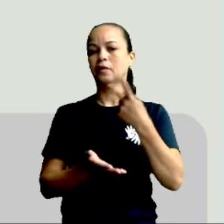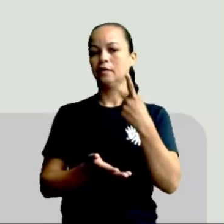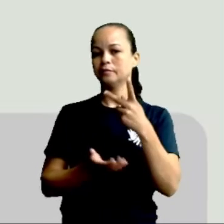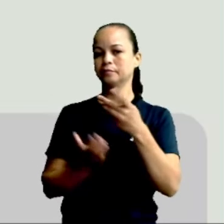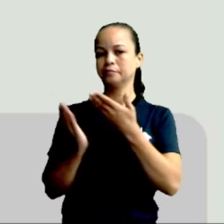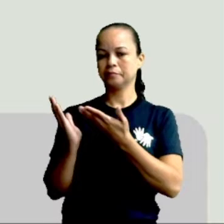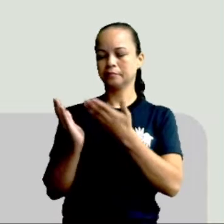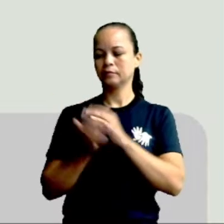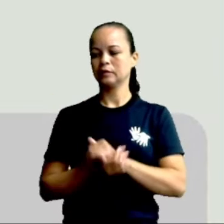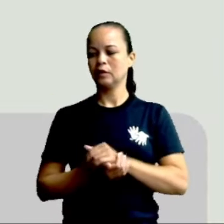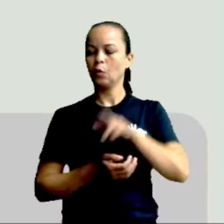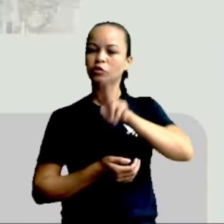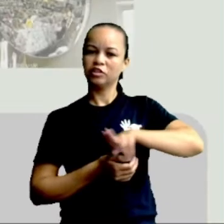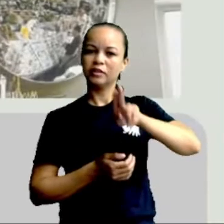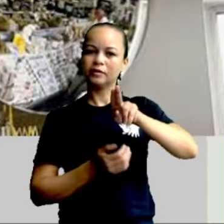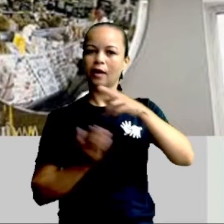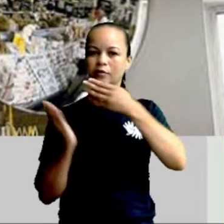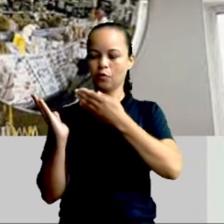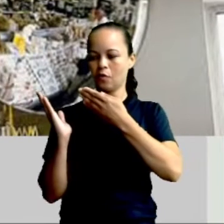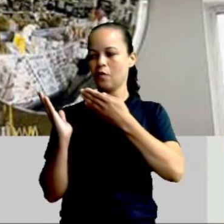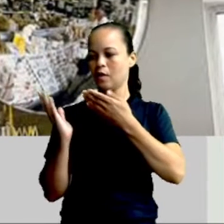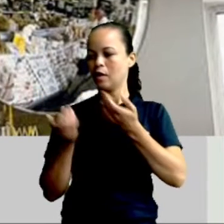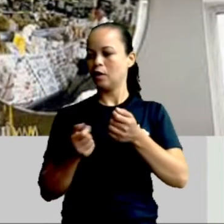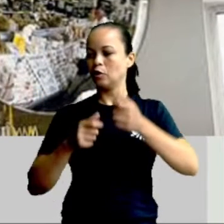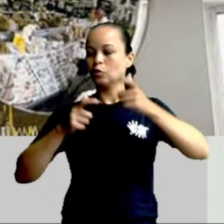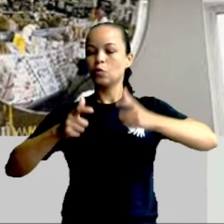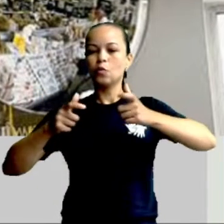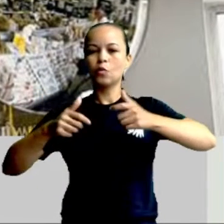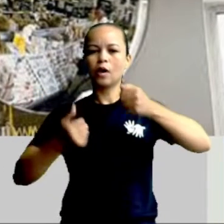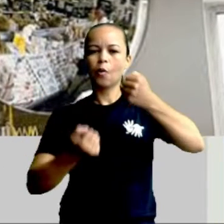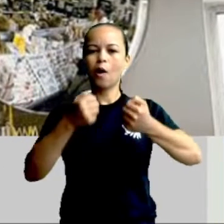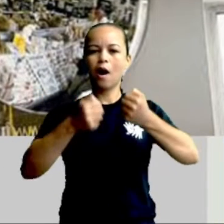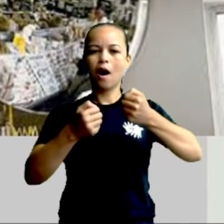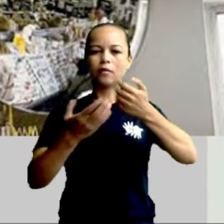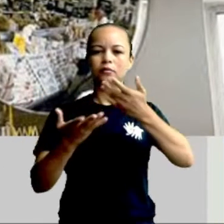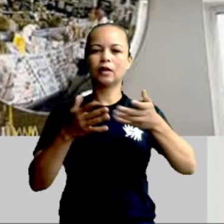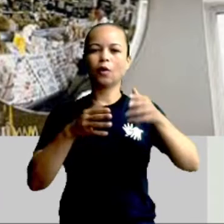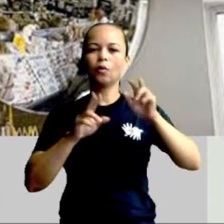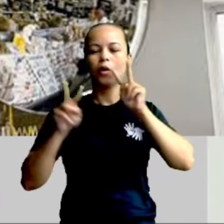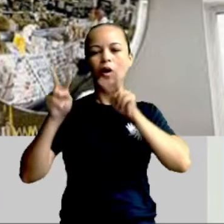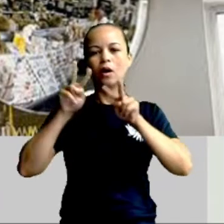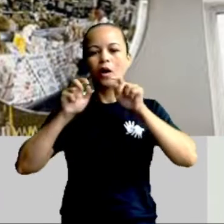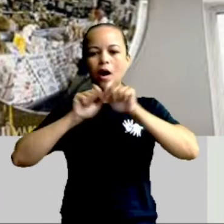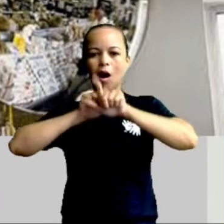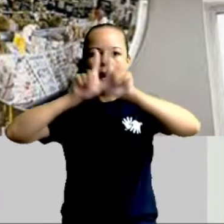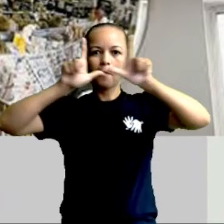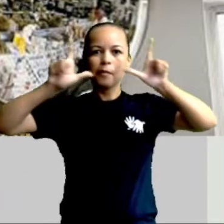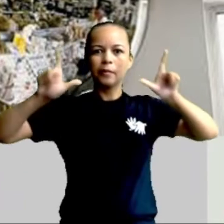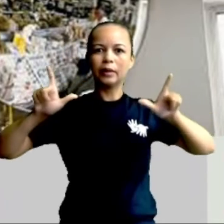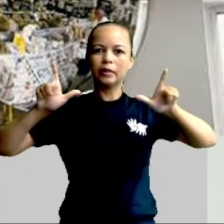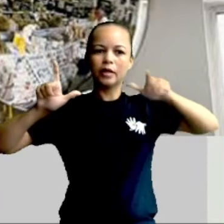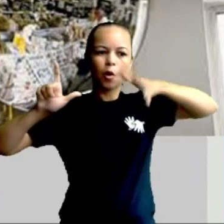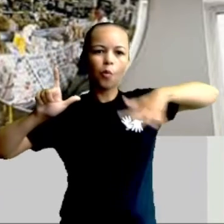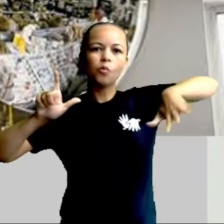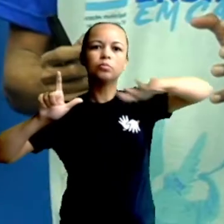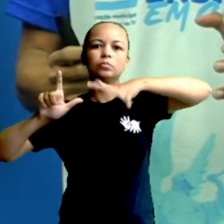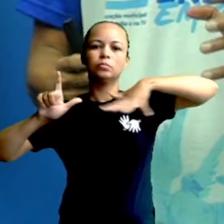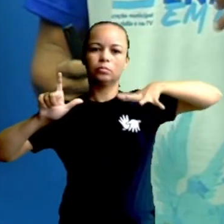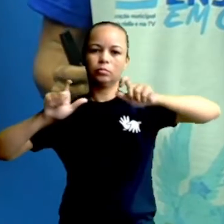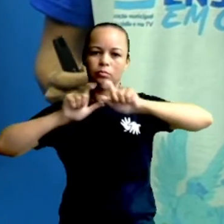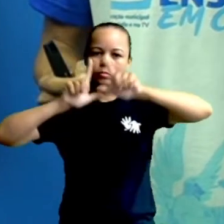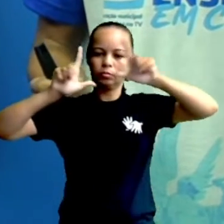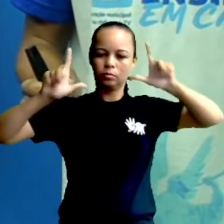Ó, ela é muito utilizada assim, ó. No estacionamento, você amplia o campo visual. Amplia o campo